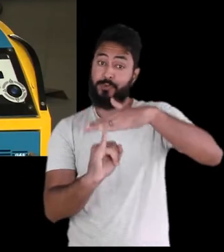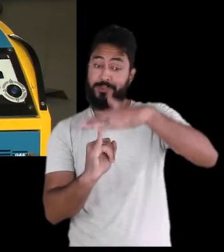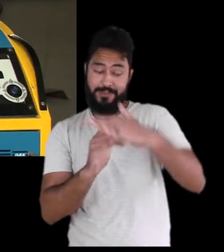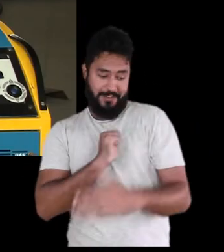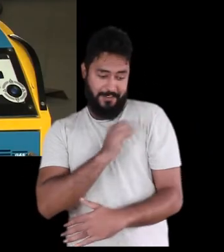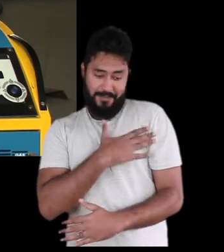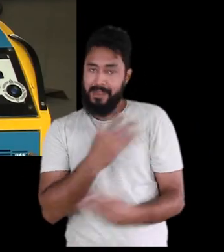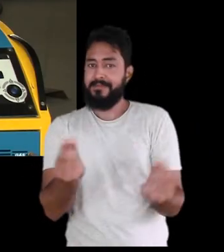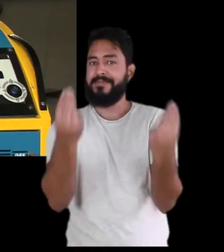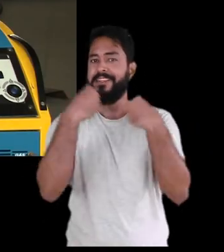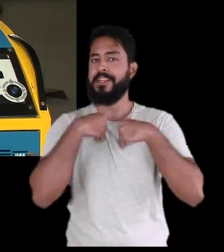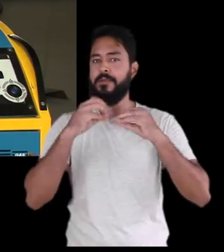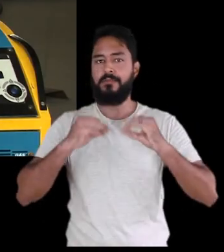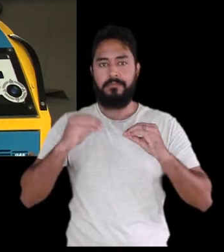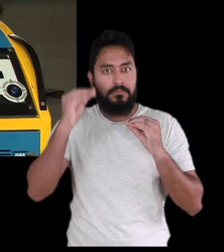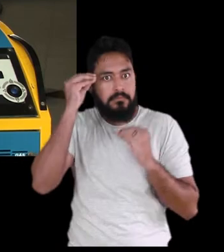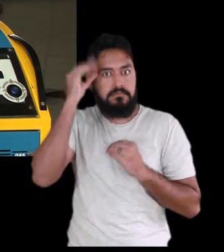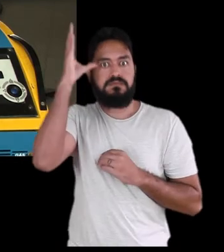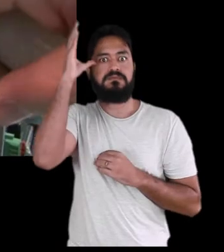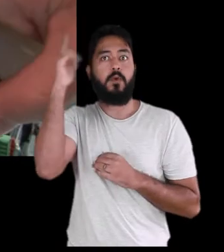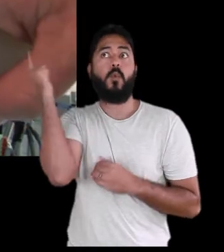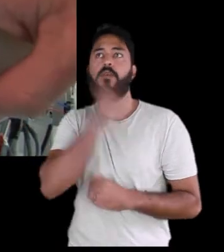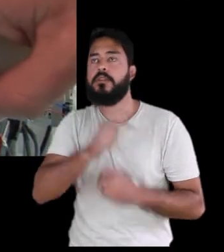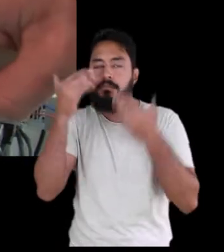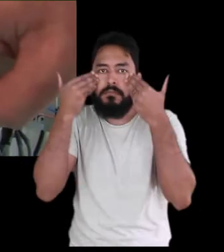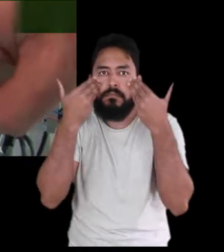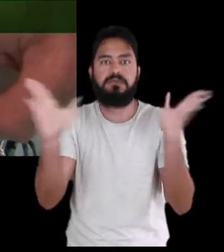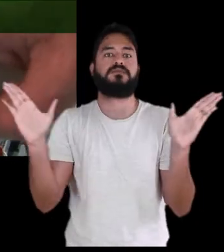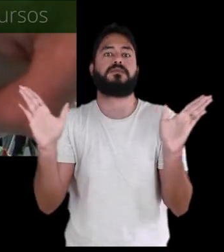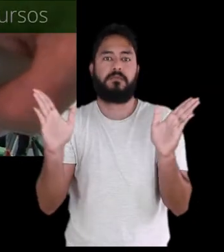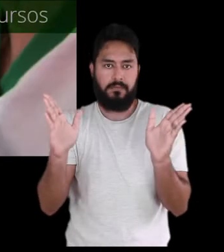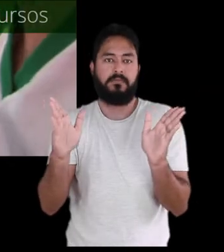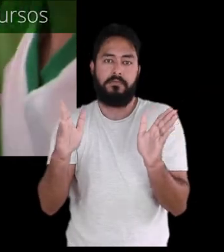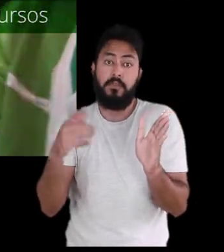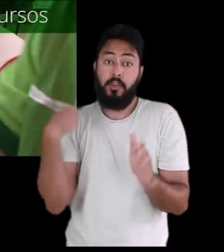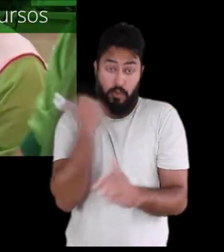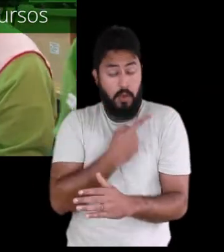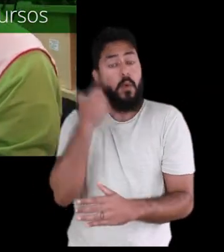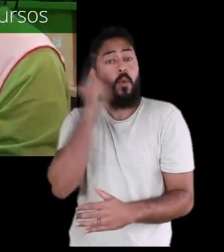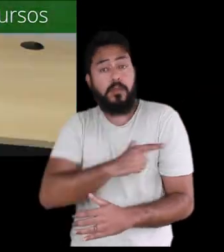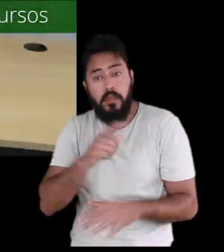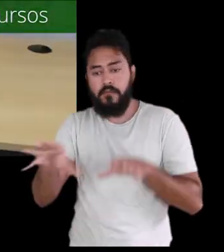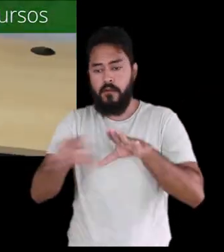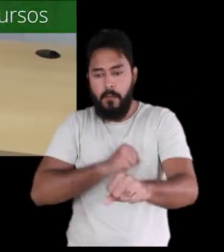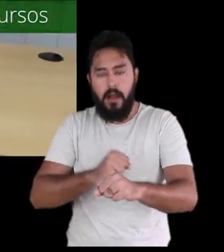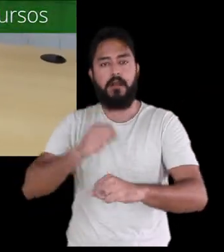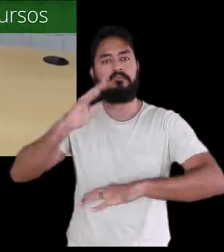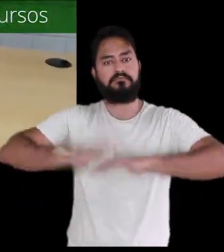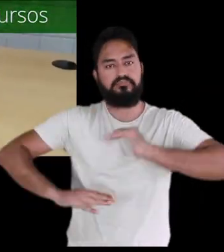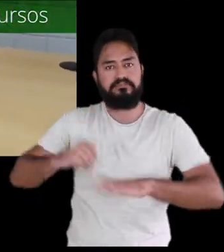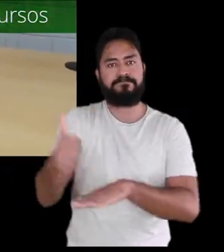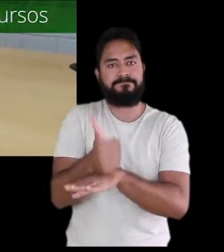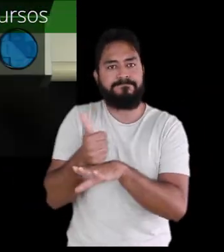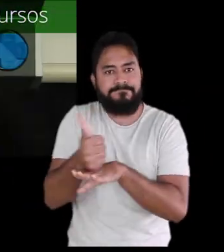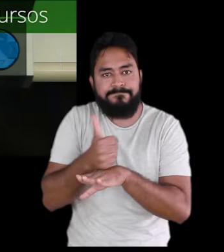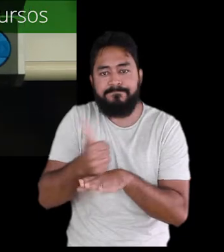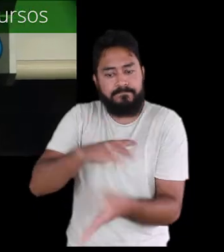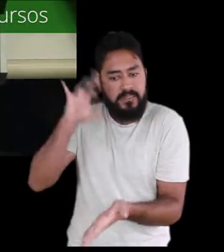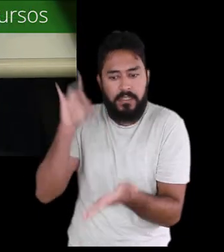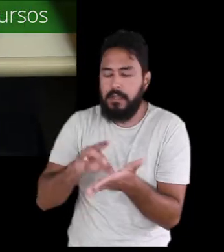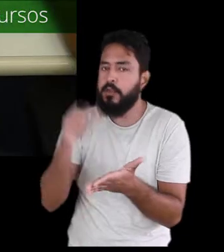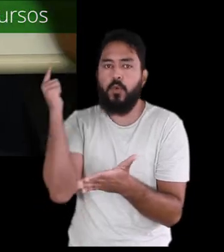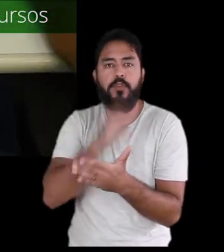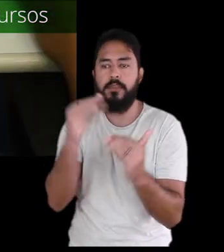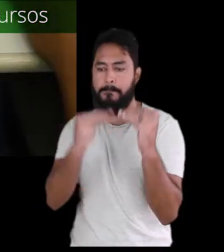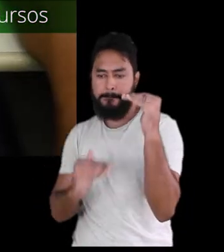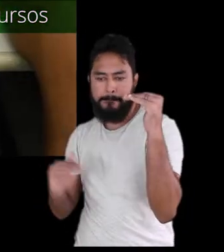do IFPE foi quem me deu essa abertura de visão, né? É através dele que a gente consegue se capacitar de fato e ficar a